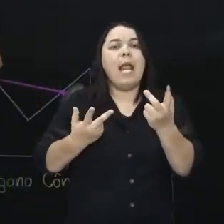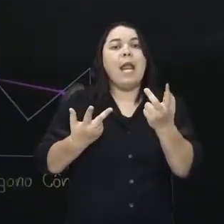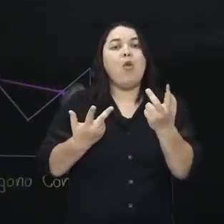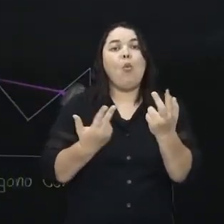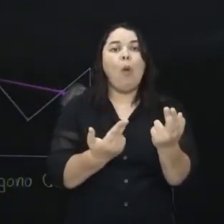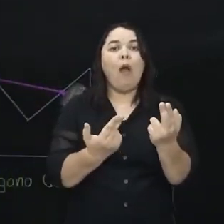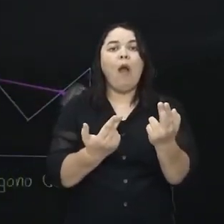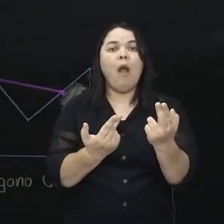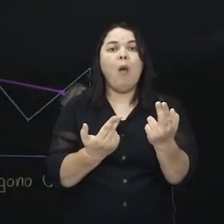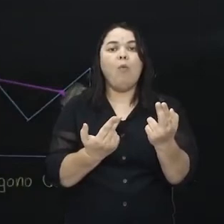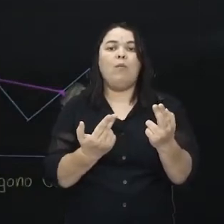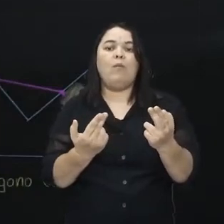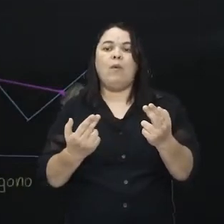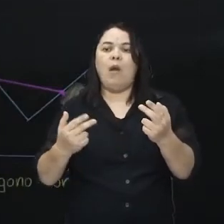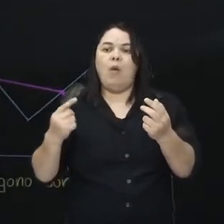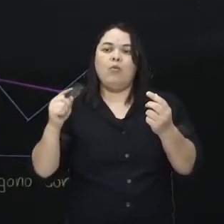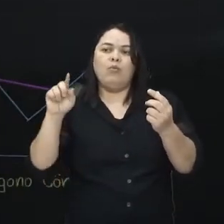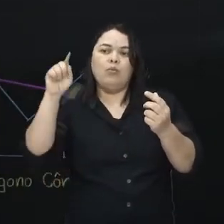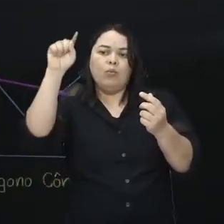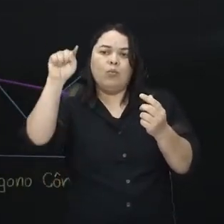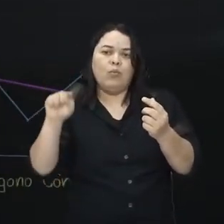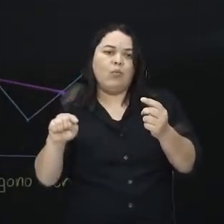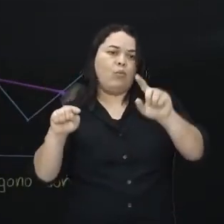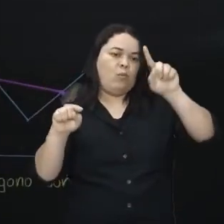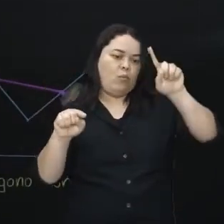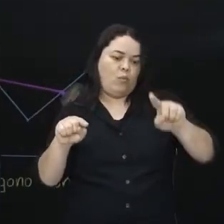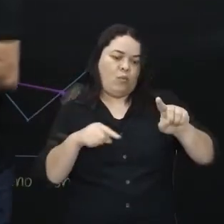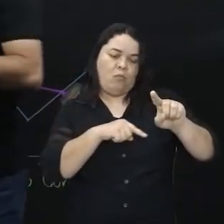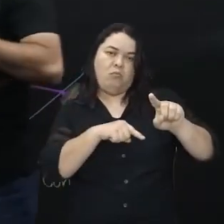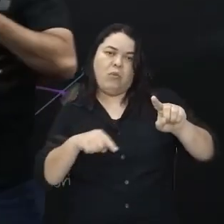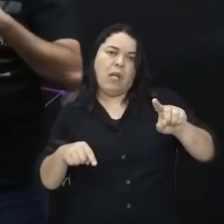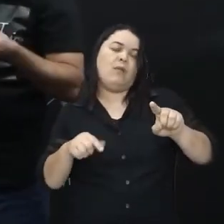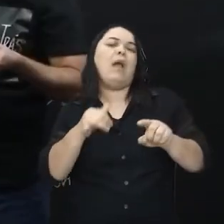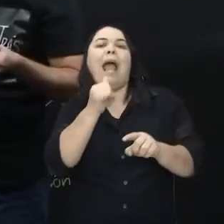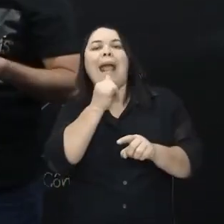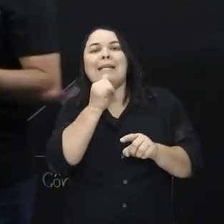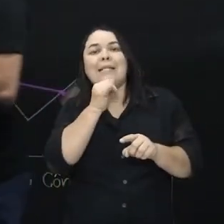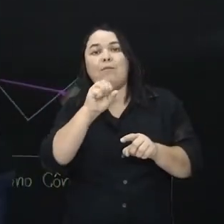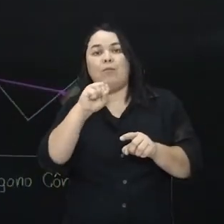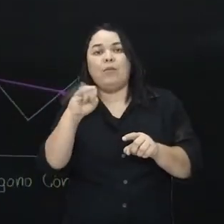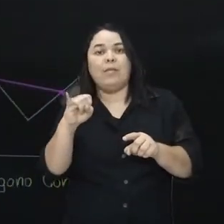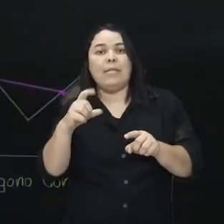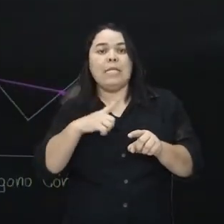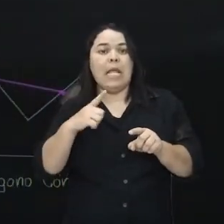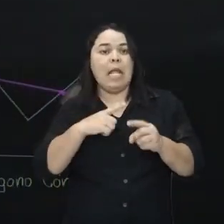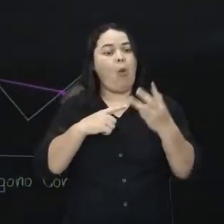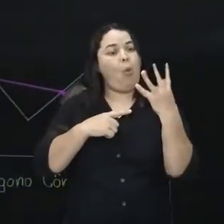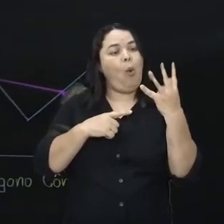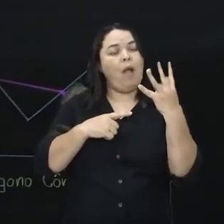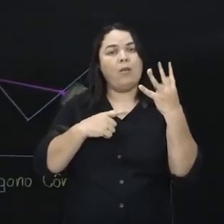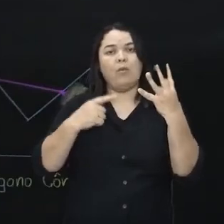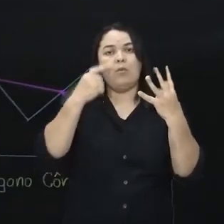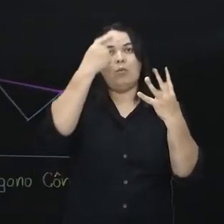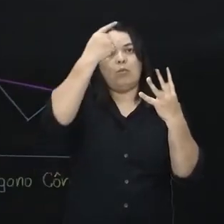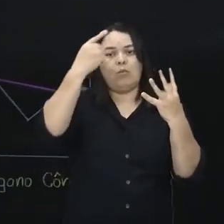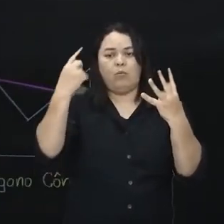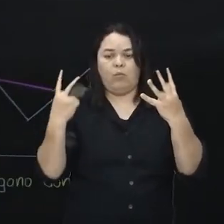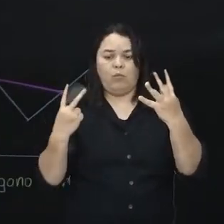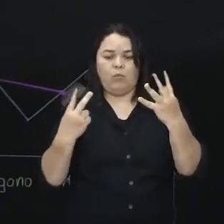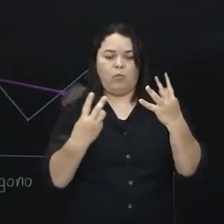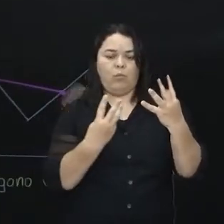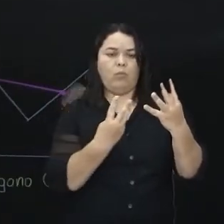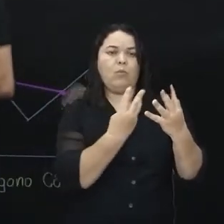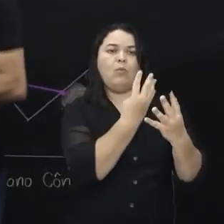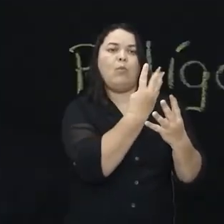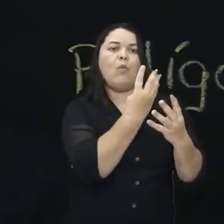repara, se o meu quadrilátero possui 4 lados, como realmente possui, automaticamente ele terá